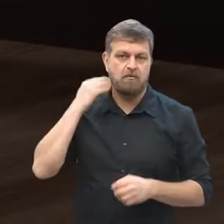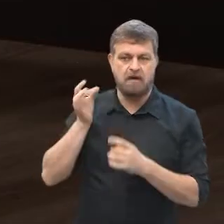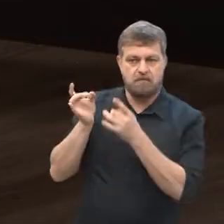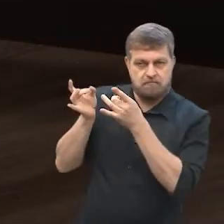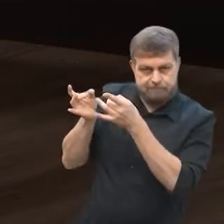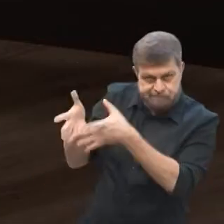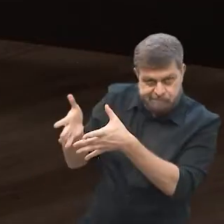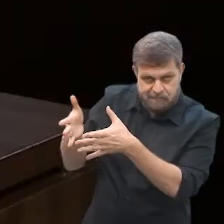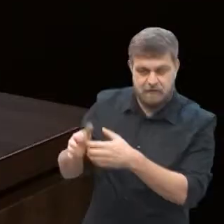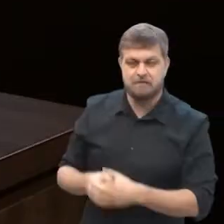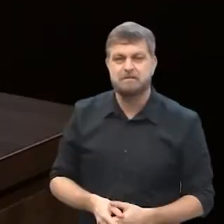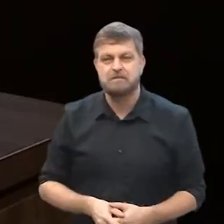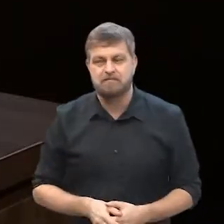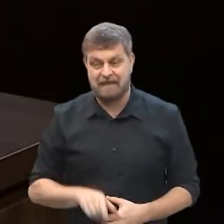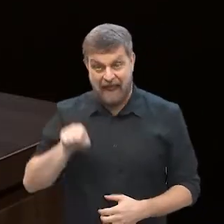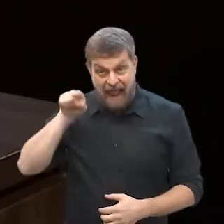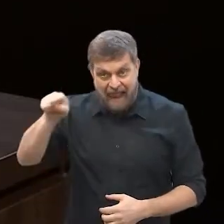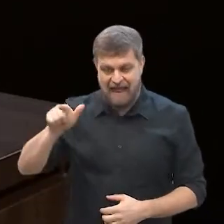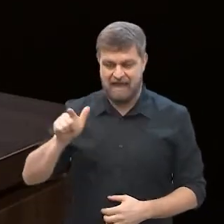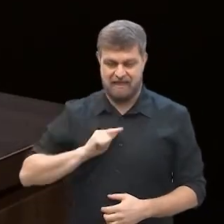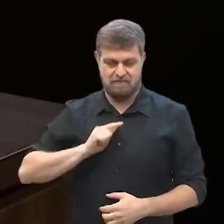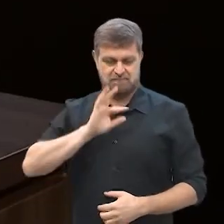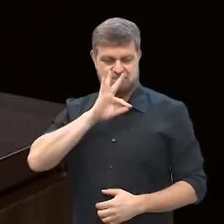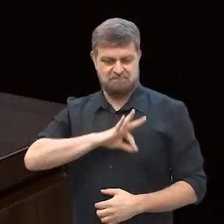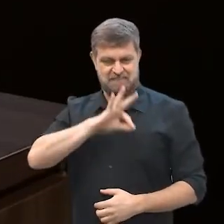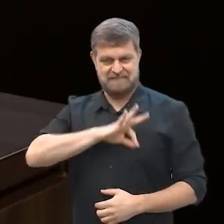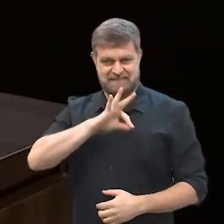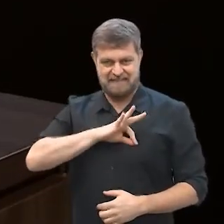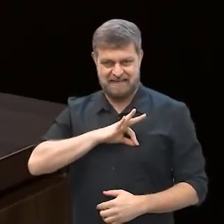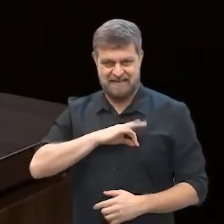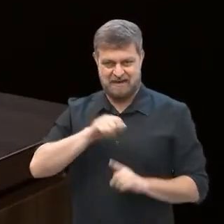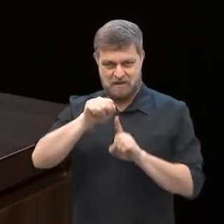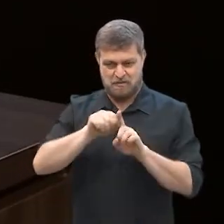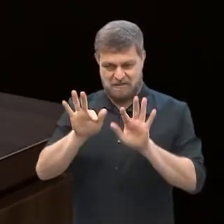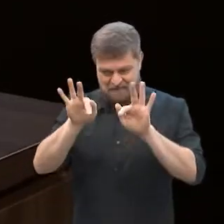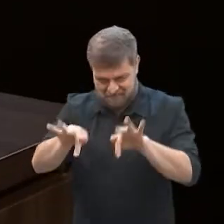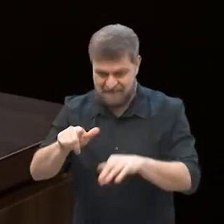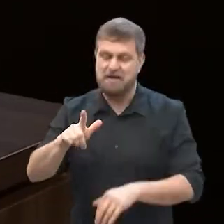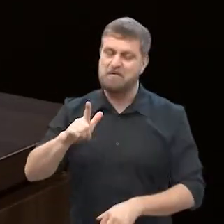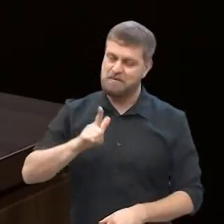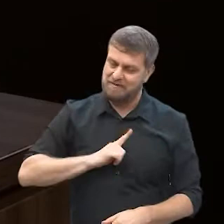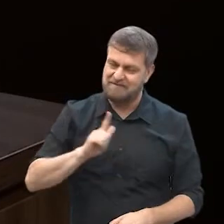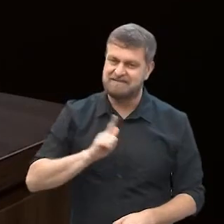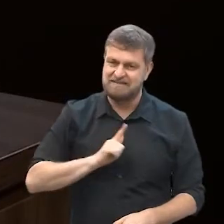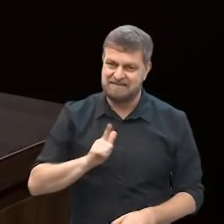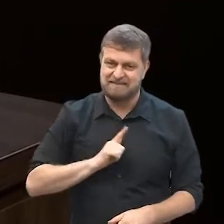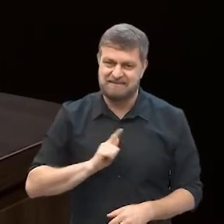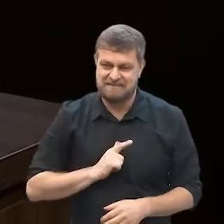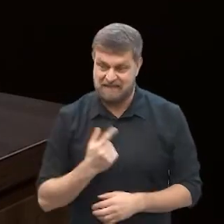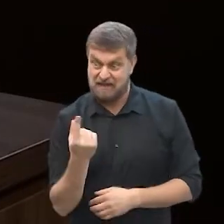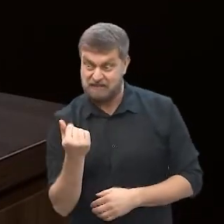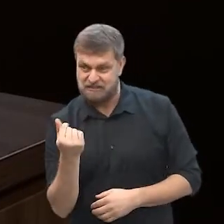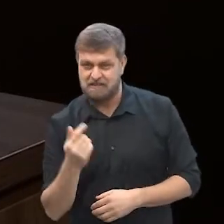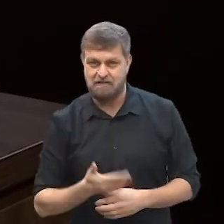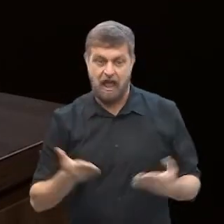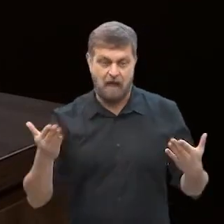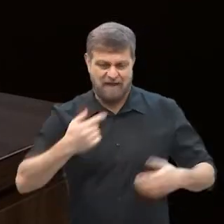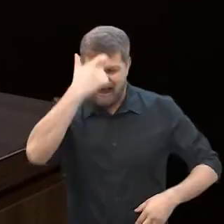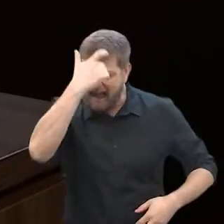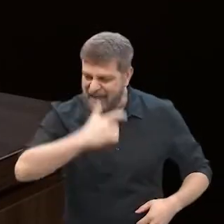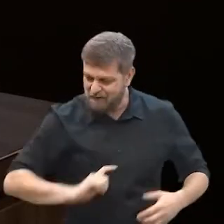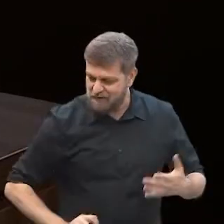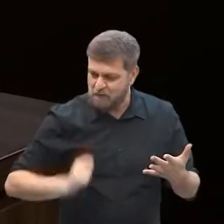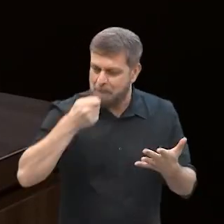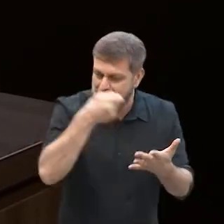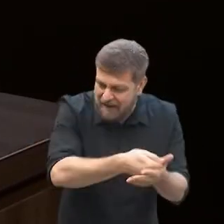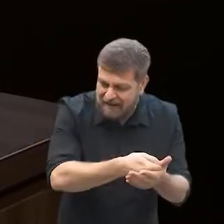que mudança. No banco, eu sempre chegava ao final do mês, tinha um salário, né? Aqui não, eu tenho que pagar